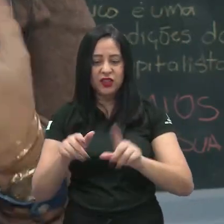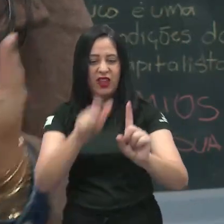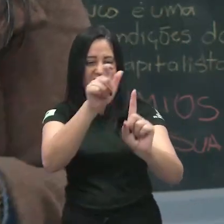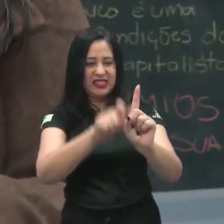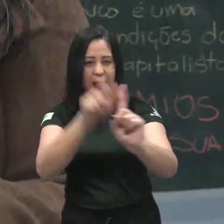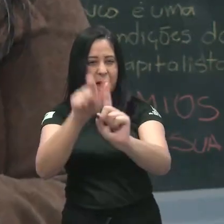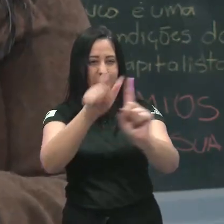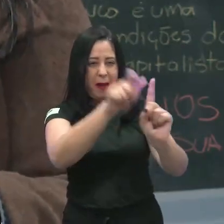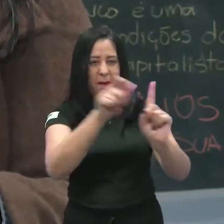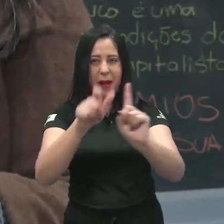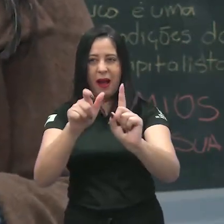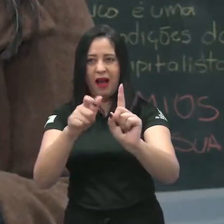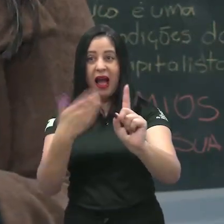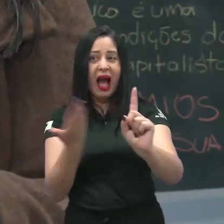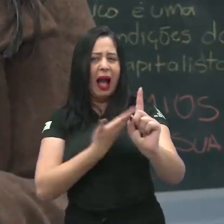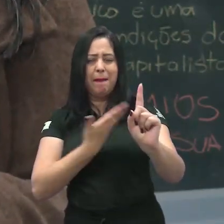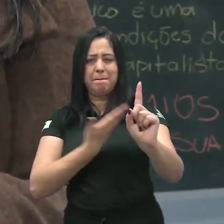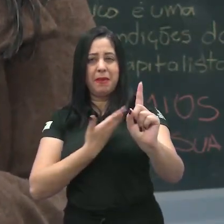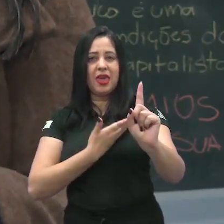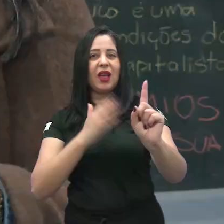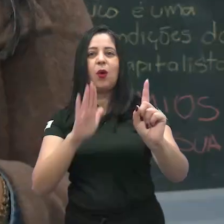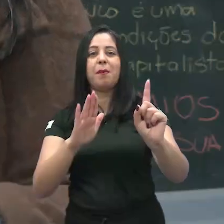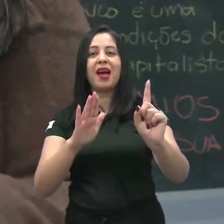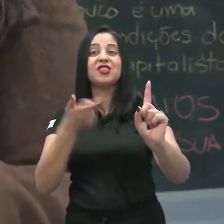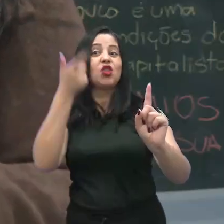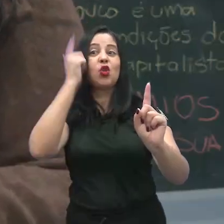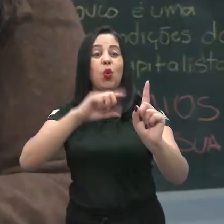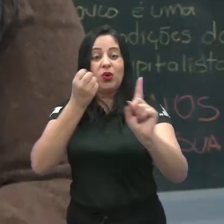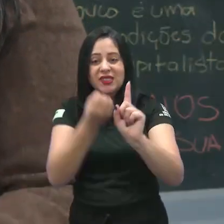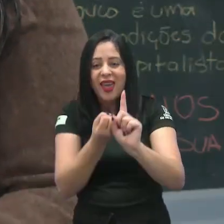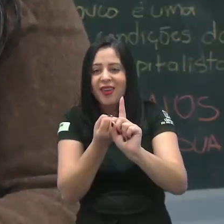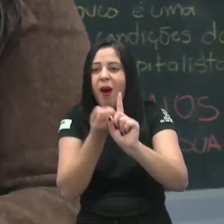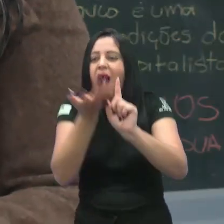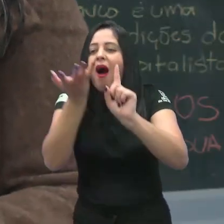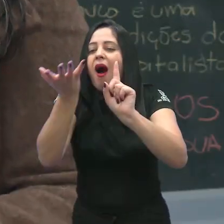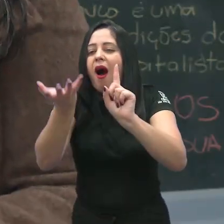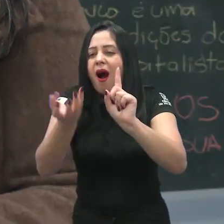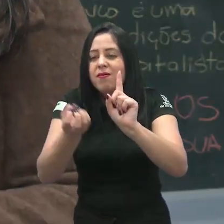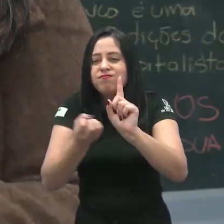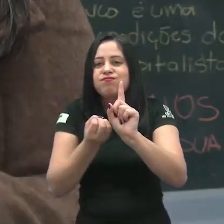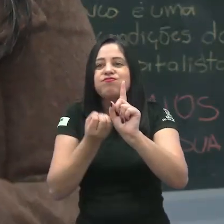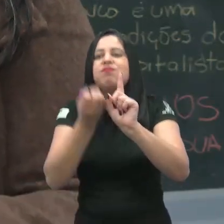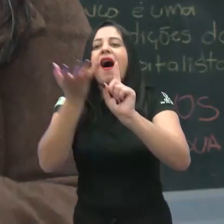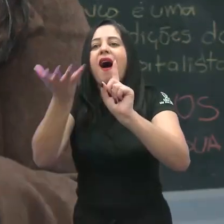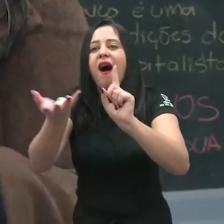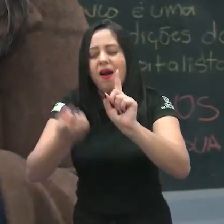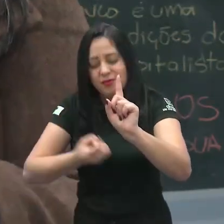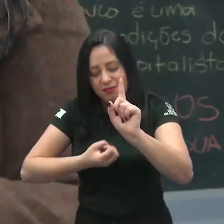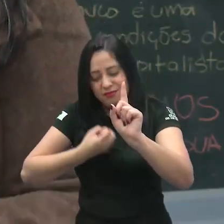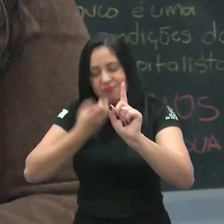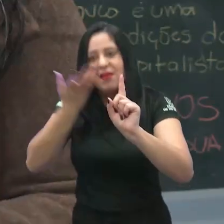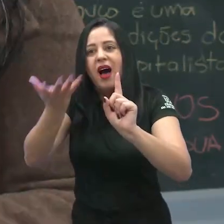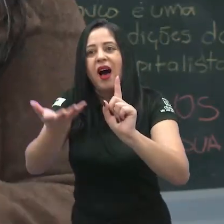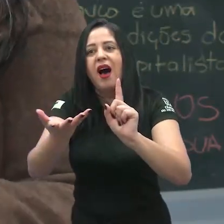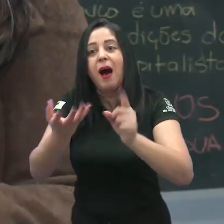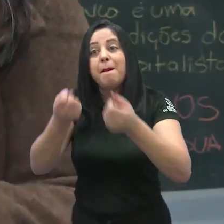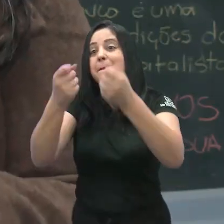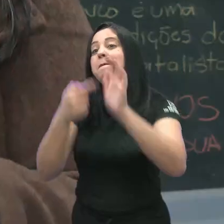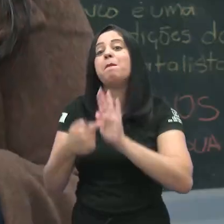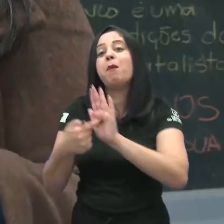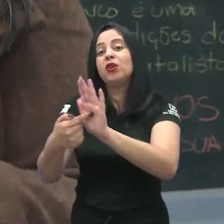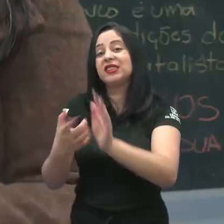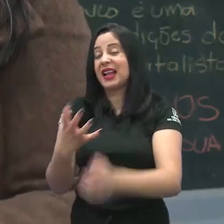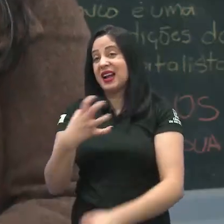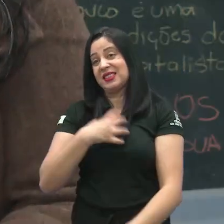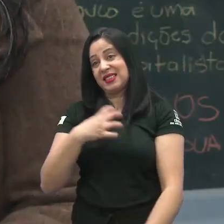muitos colegas, né? Mas não conseguem se abrir, não conseguem falar sobre sentimentos,